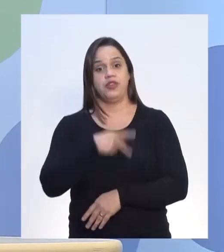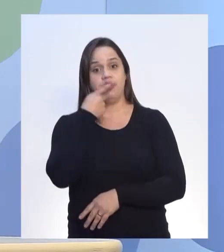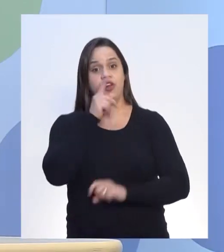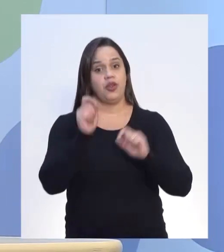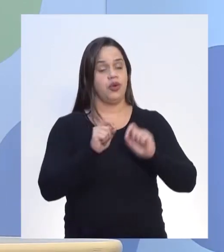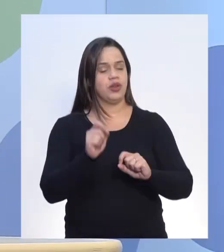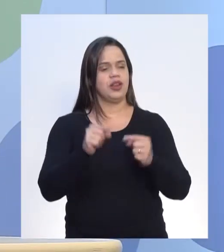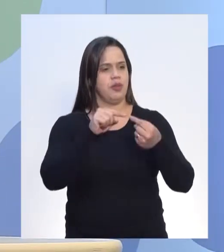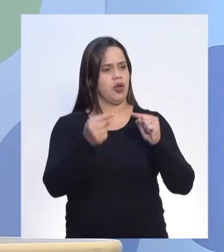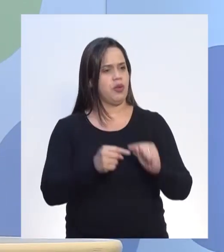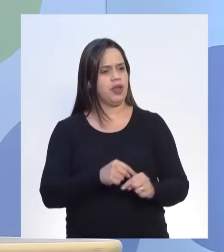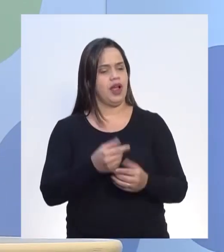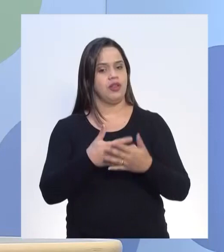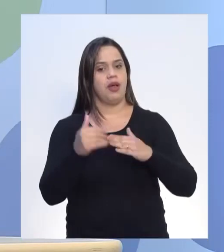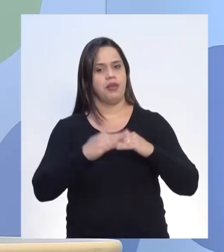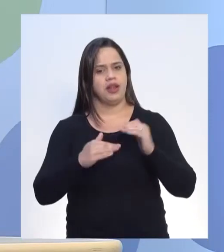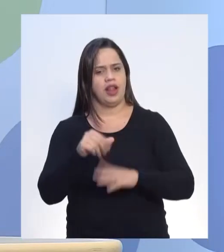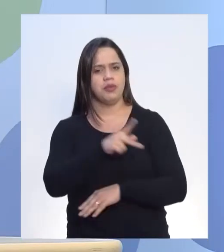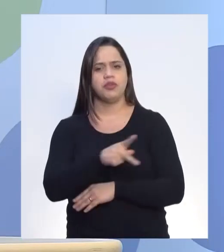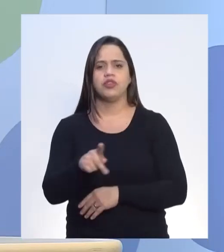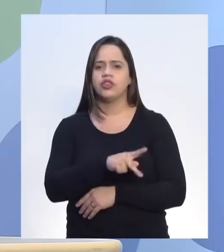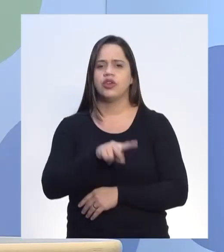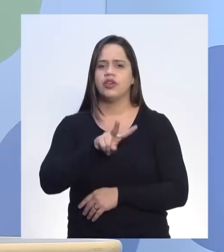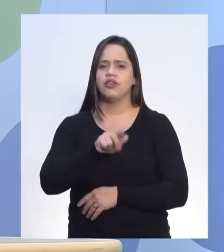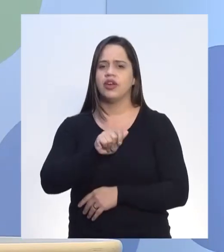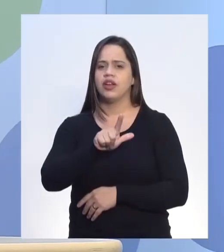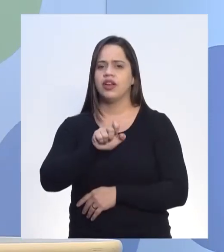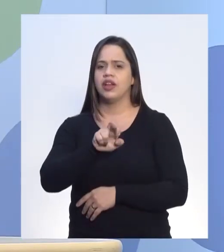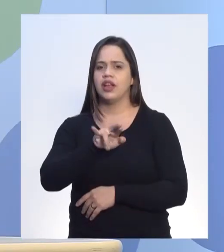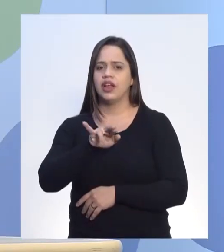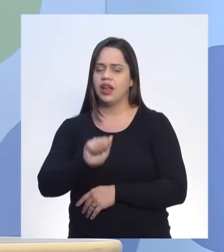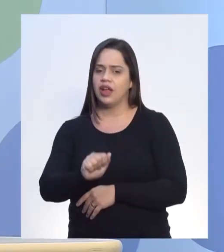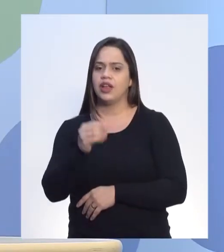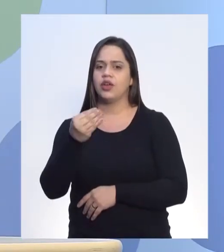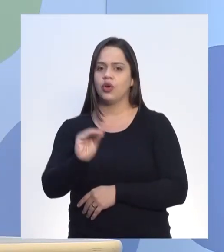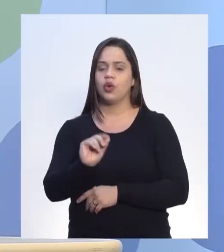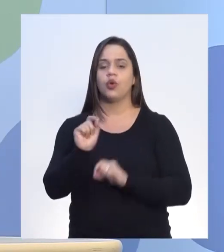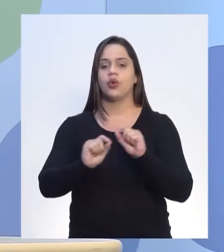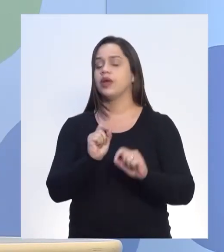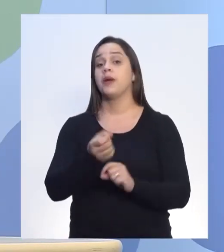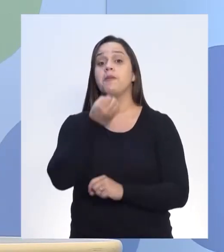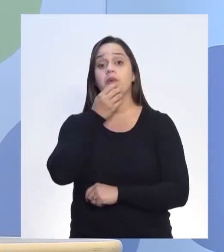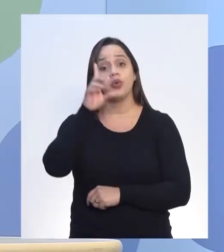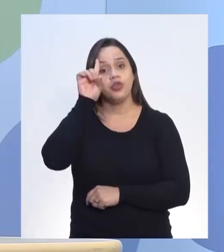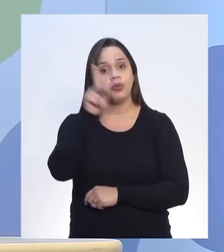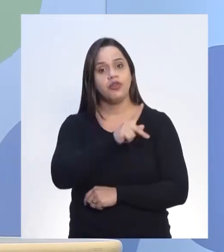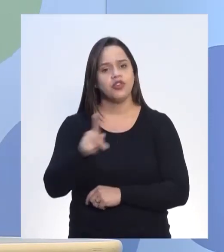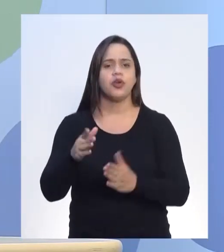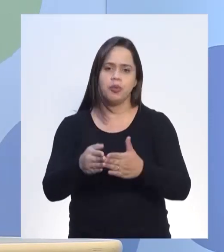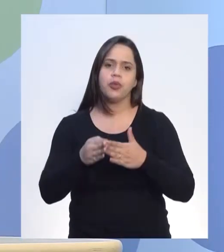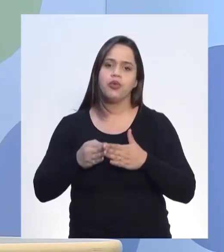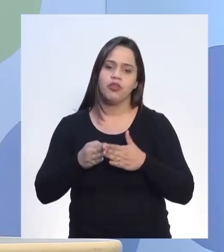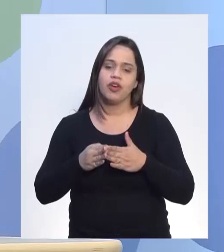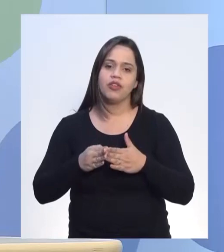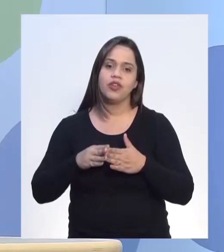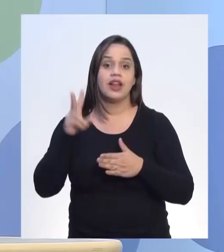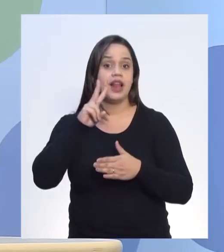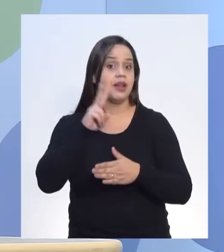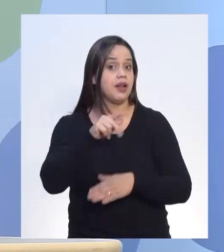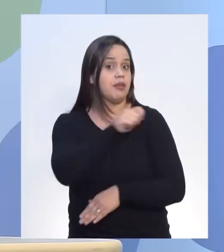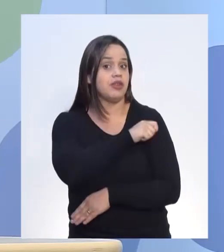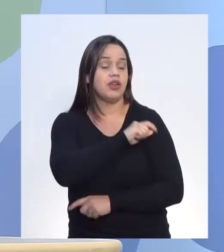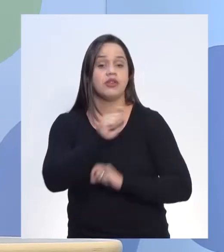às habilidades, a professora Valéria, se eu não me engano. Sim. Colocou assim, ó, bom dia, professores. Por favor, lembrar aos